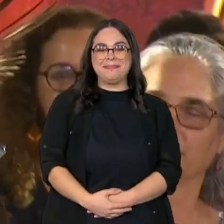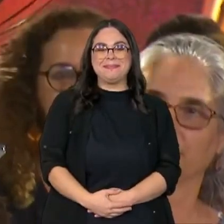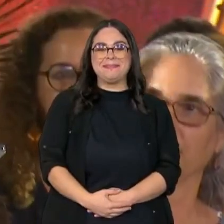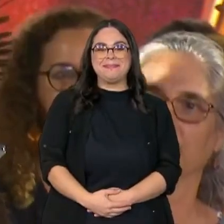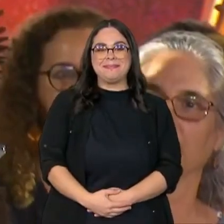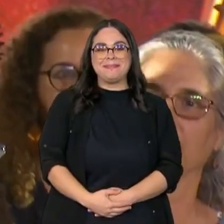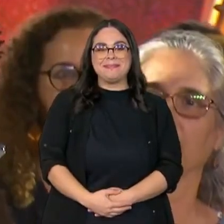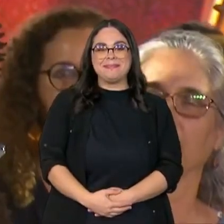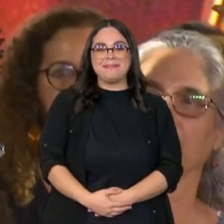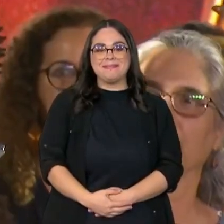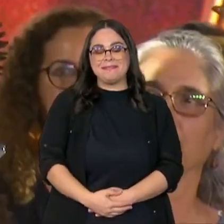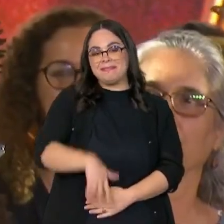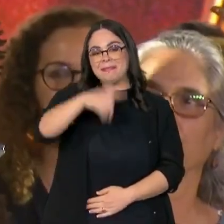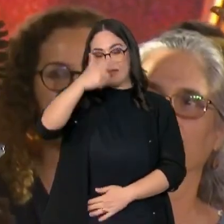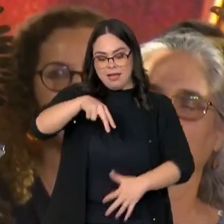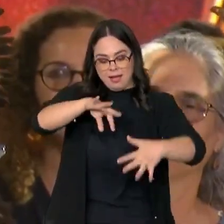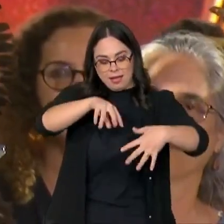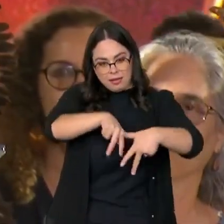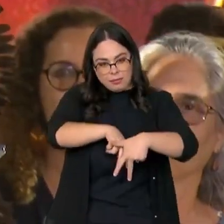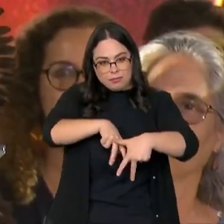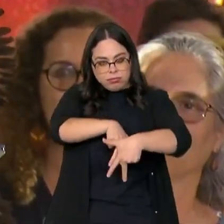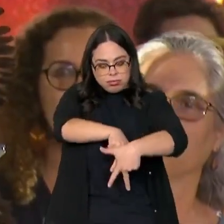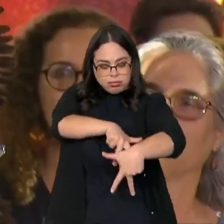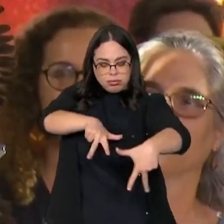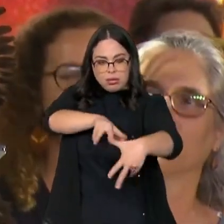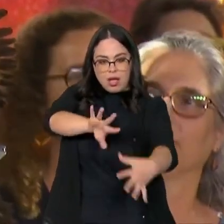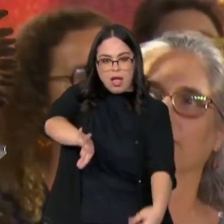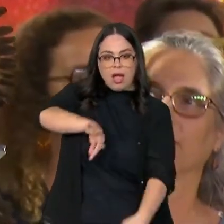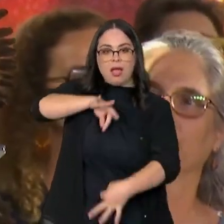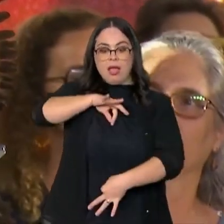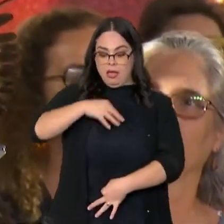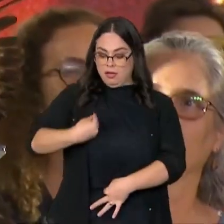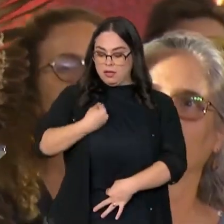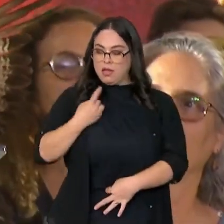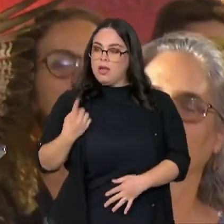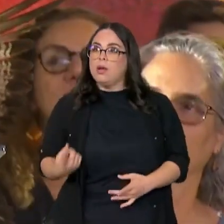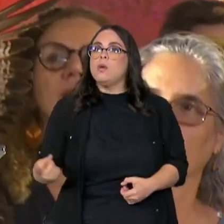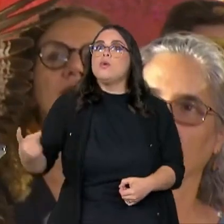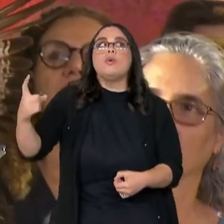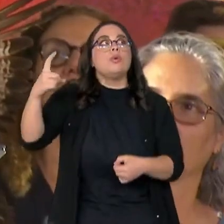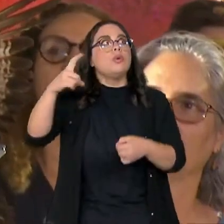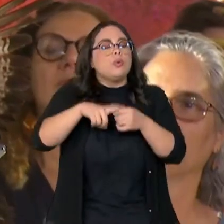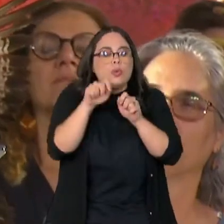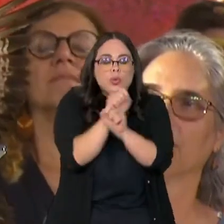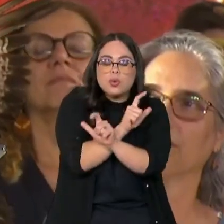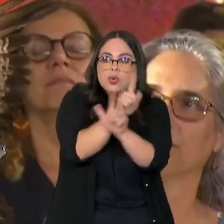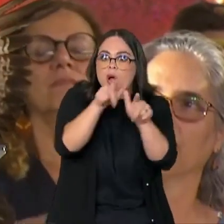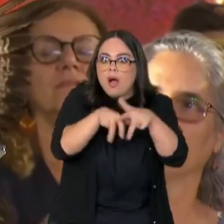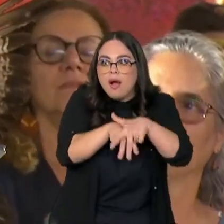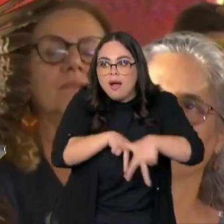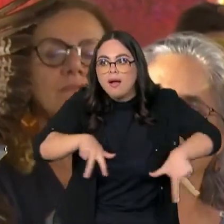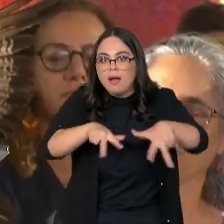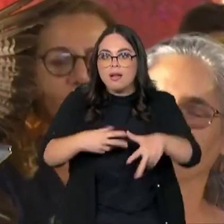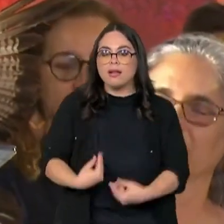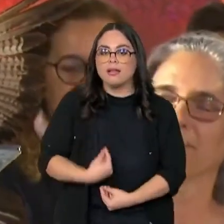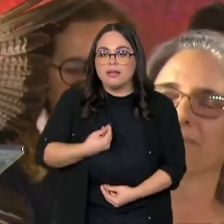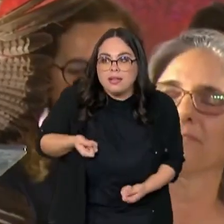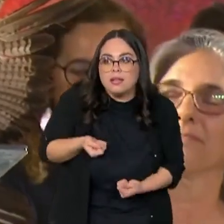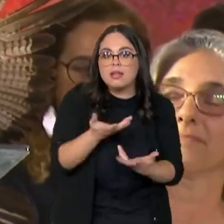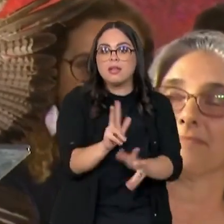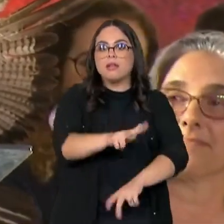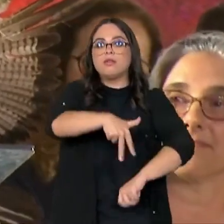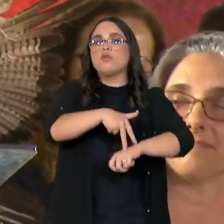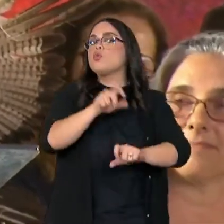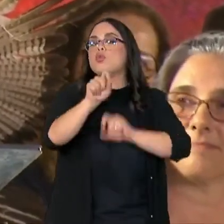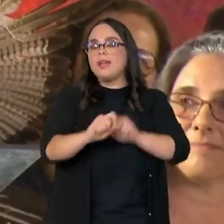Um ancião, um ser espiritual que retoma a ancestralidade para promover a